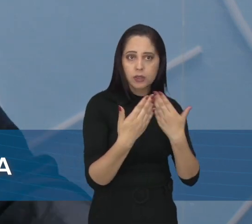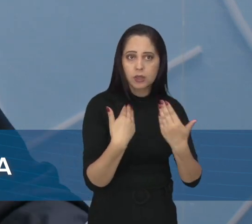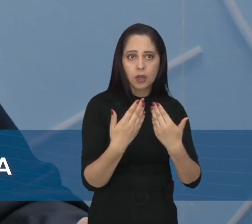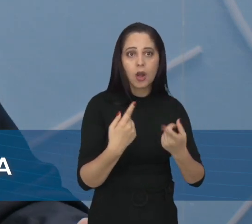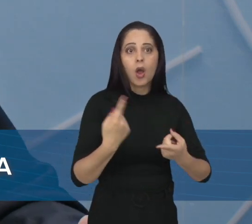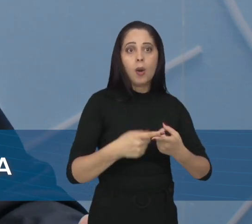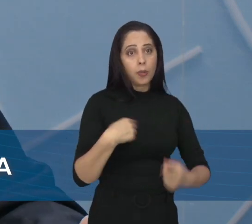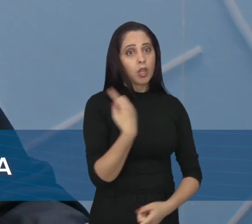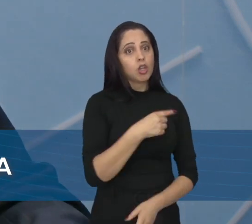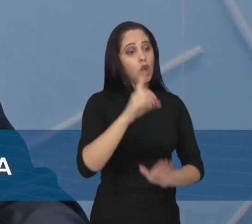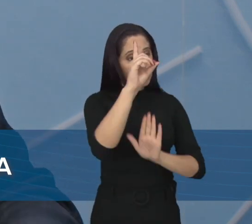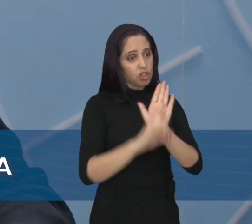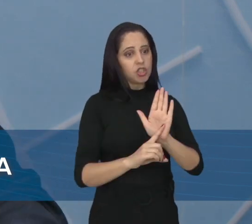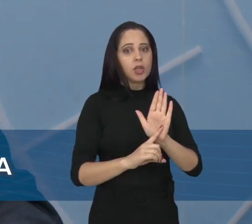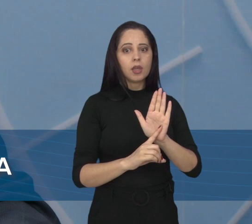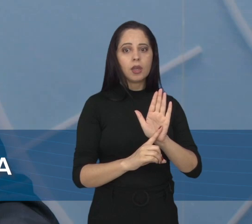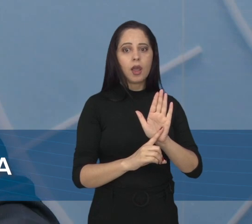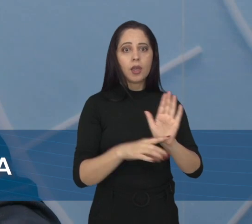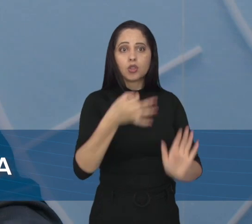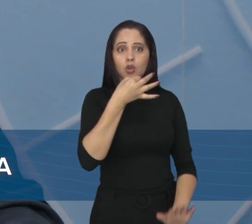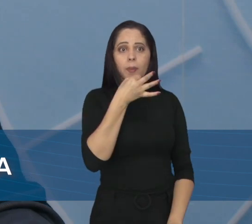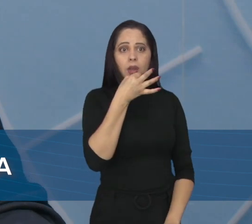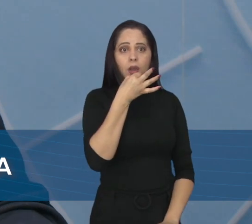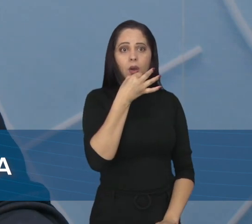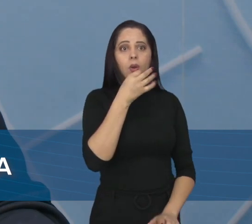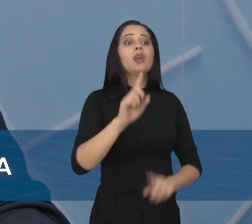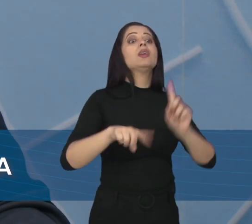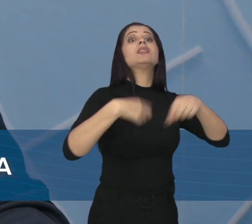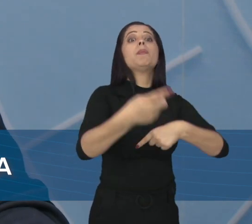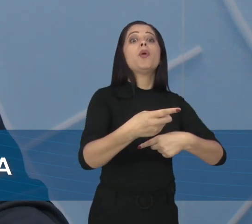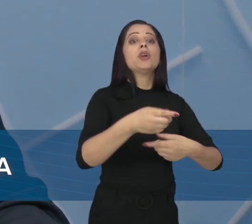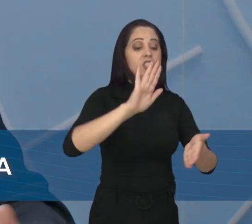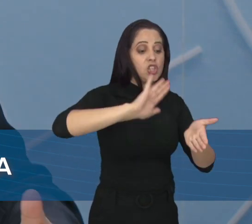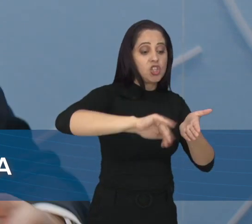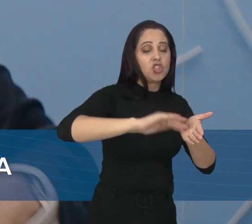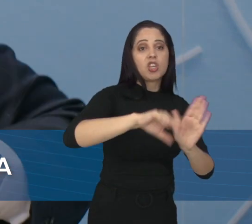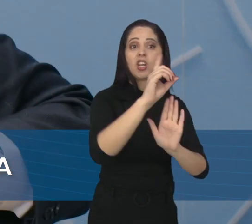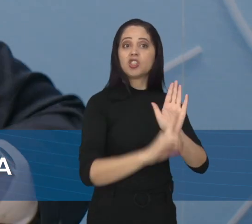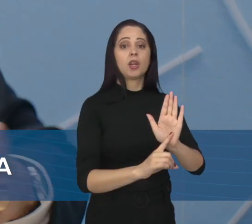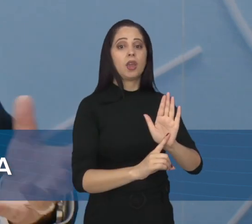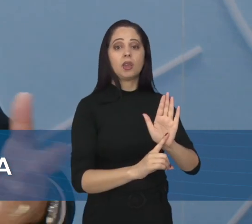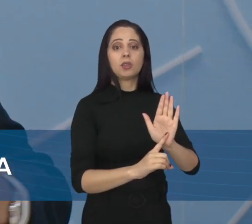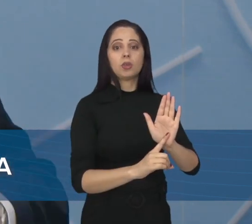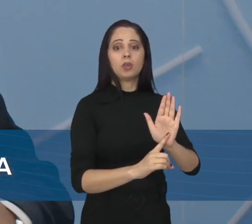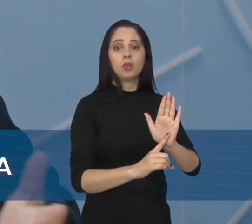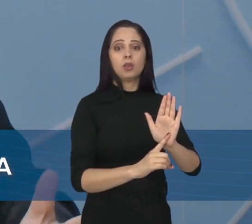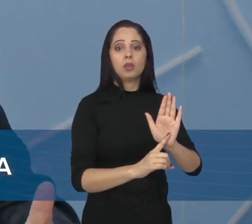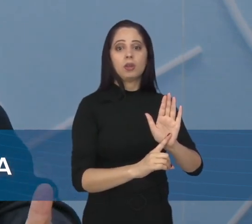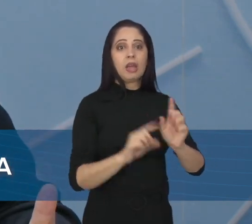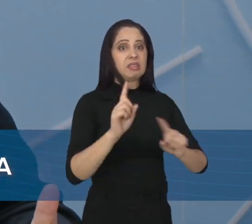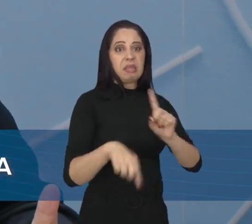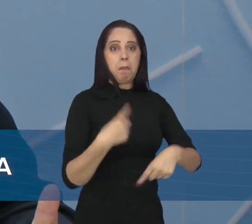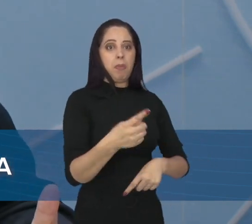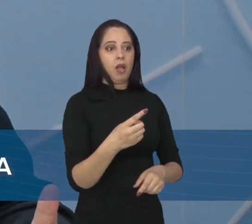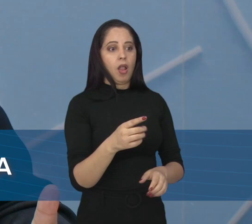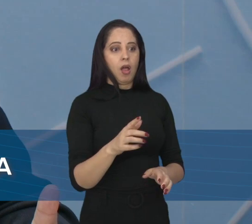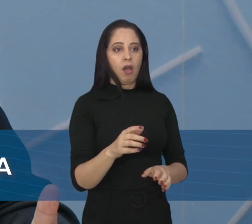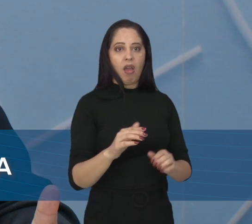de ir e vir. Daqui a pouco a gente não vai ter mais. Daqui a pouco eu não vou conseguir mais usar um símbolo religioso